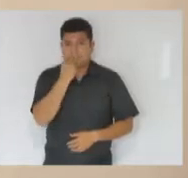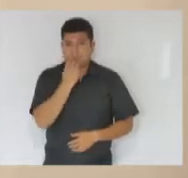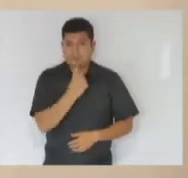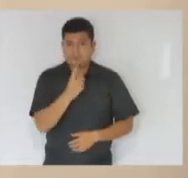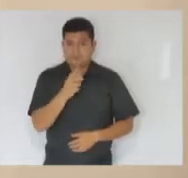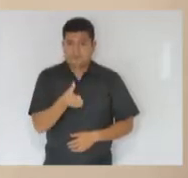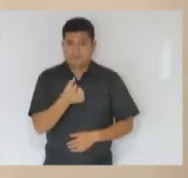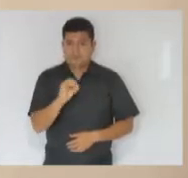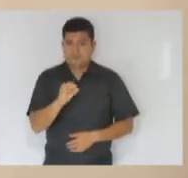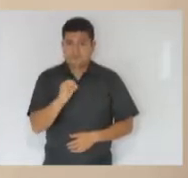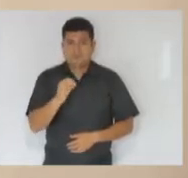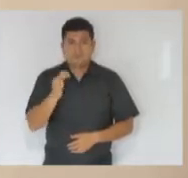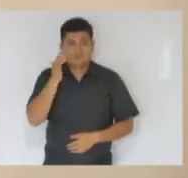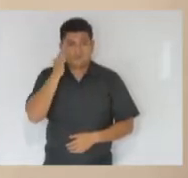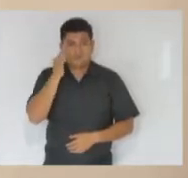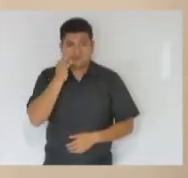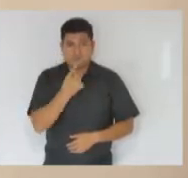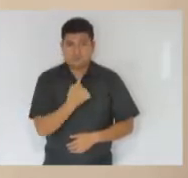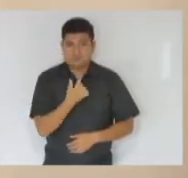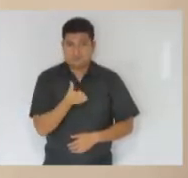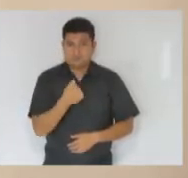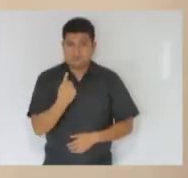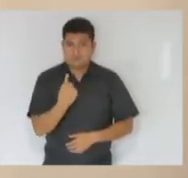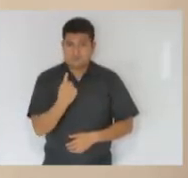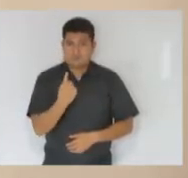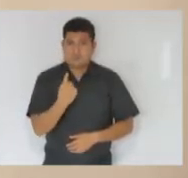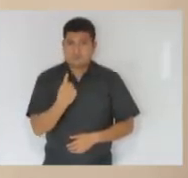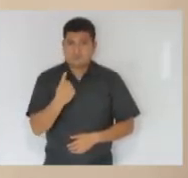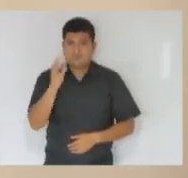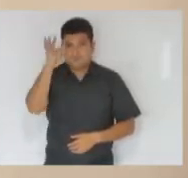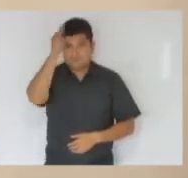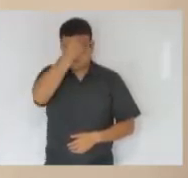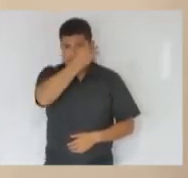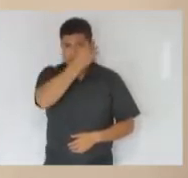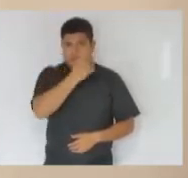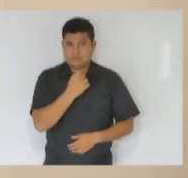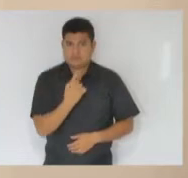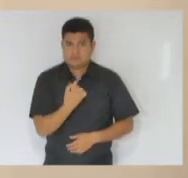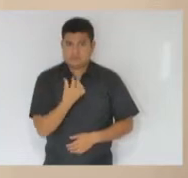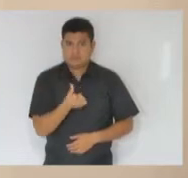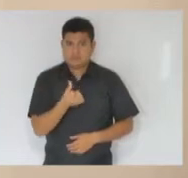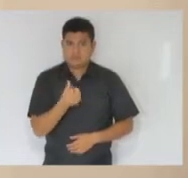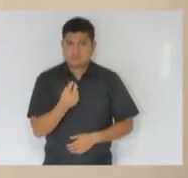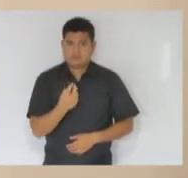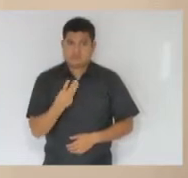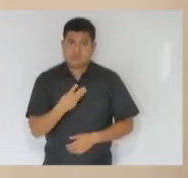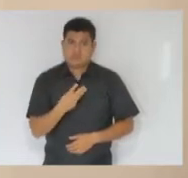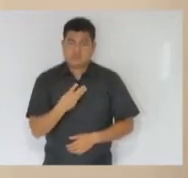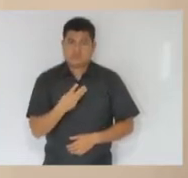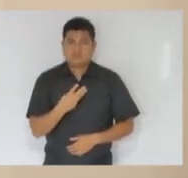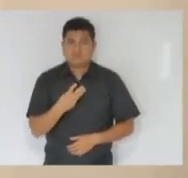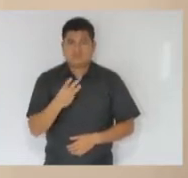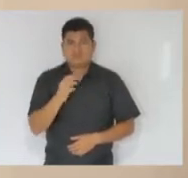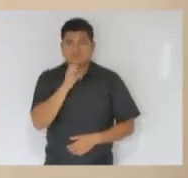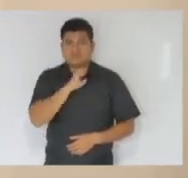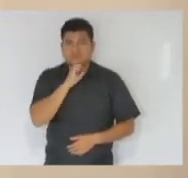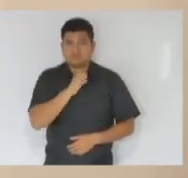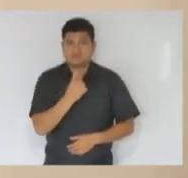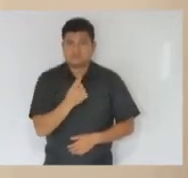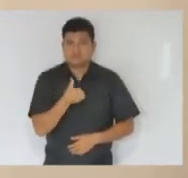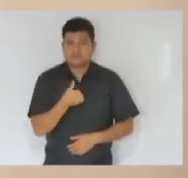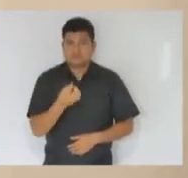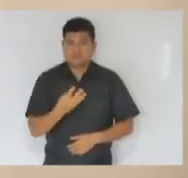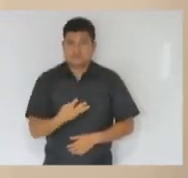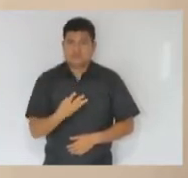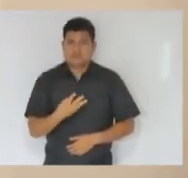Fernando Krenick. Requerimento 161, autoria deputado Fabiano da Luz. Requerimento 163, autoria deputado Felipe Estevam. Requerimento